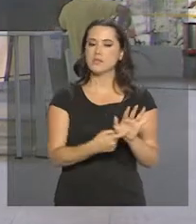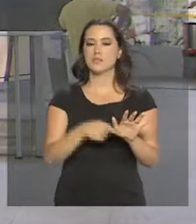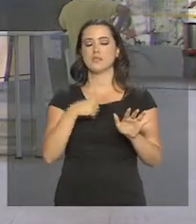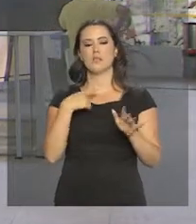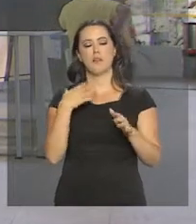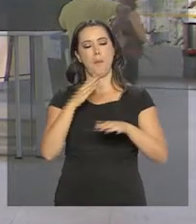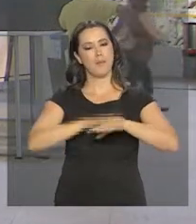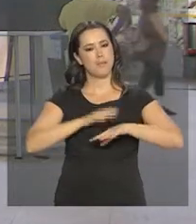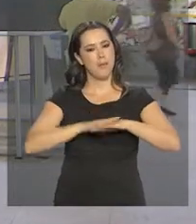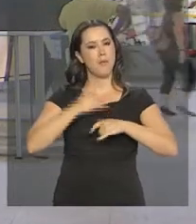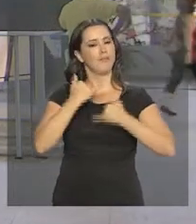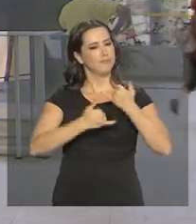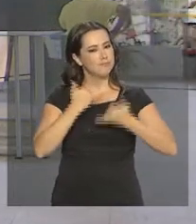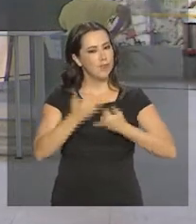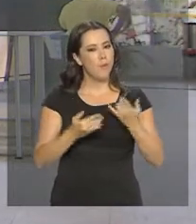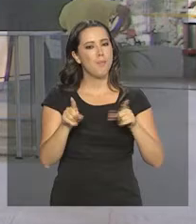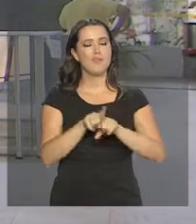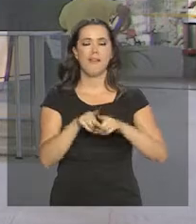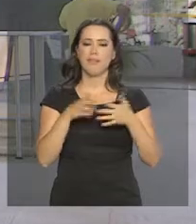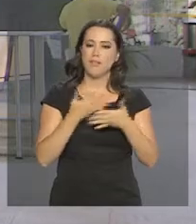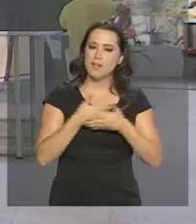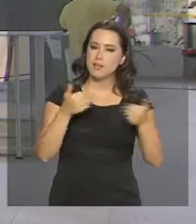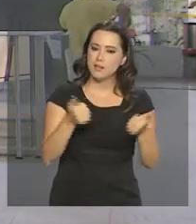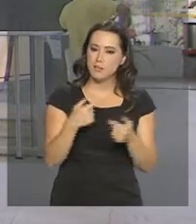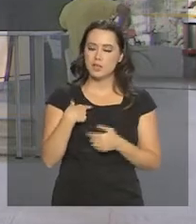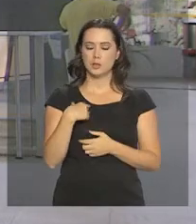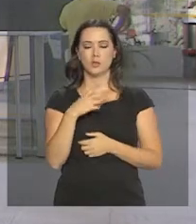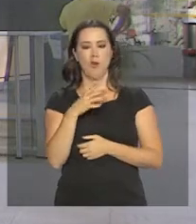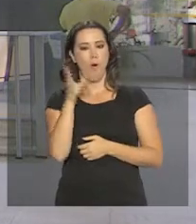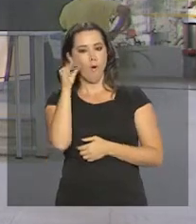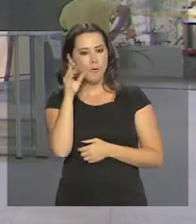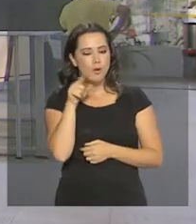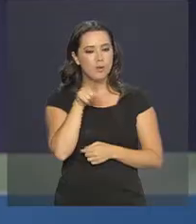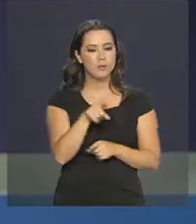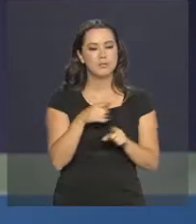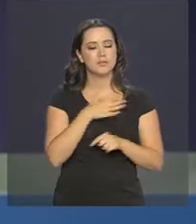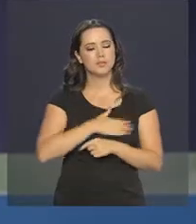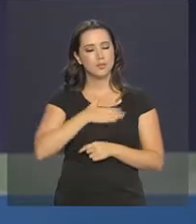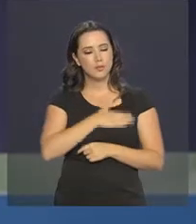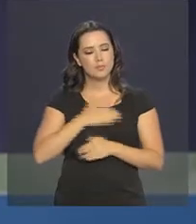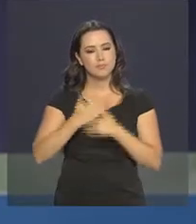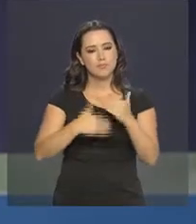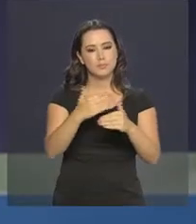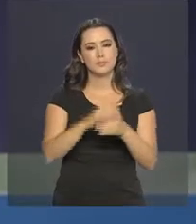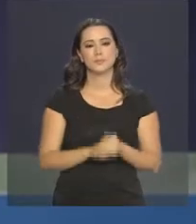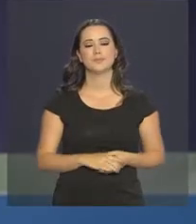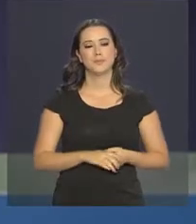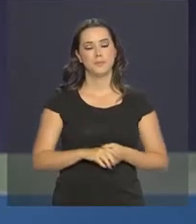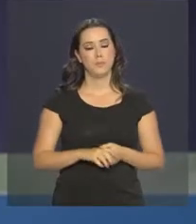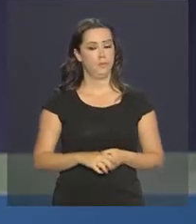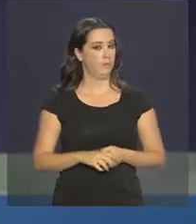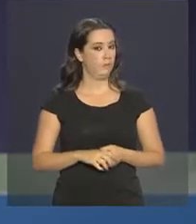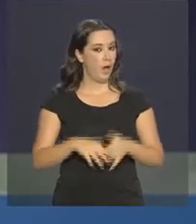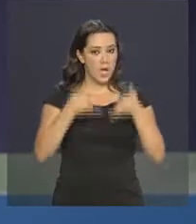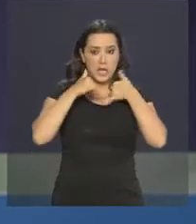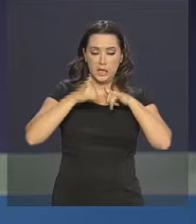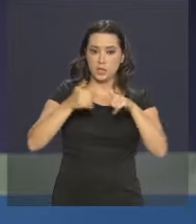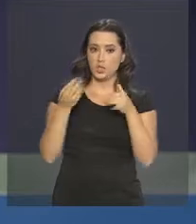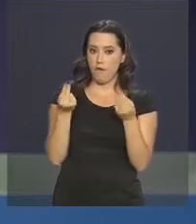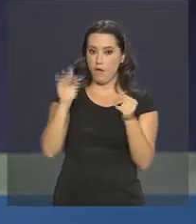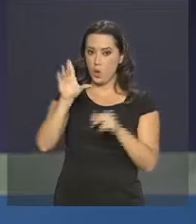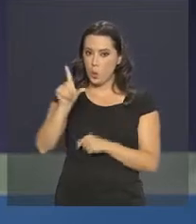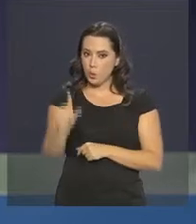jeito mais divertido mais instigantes que permita que crianças continuam gostando energia mais barata para os consumidores